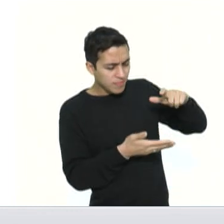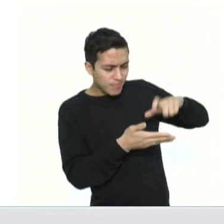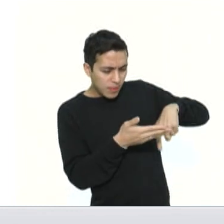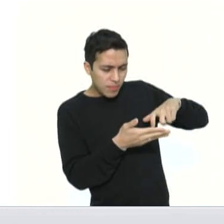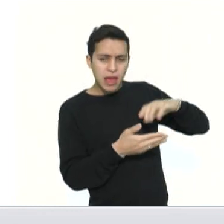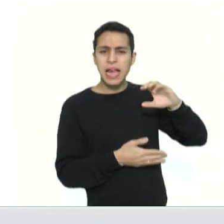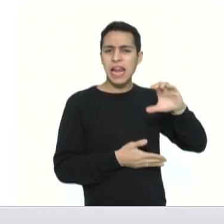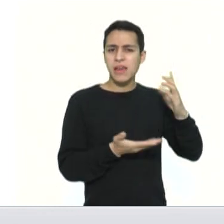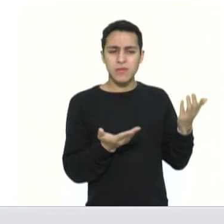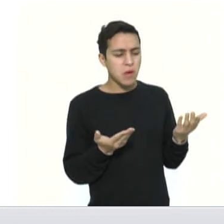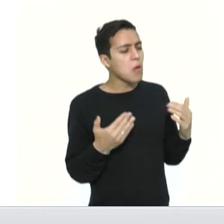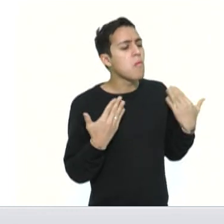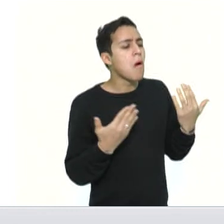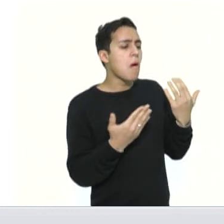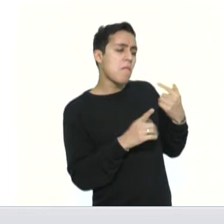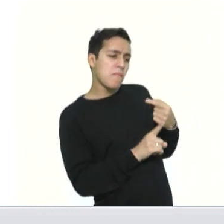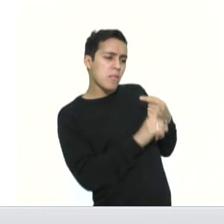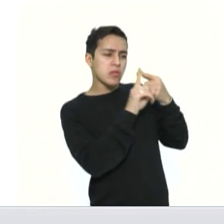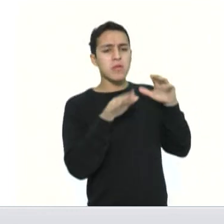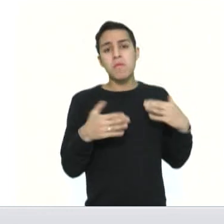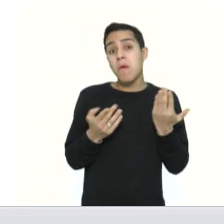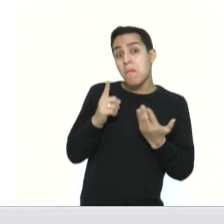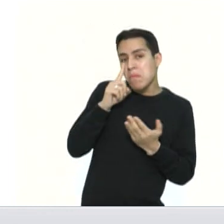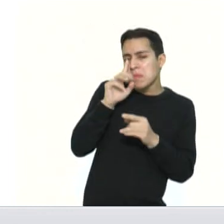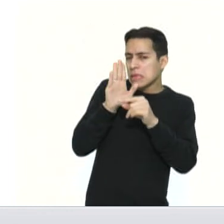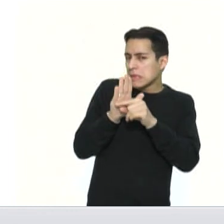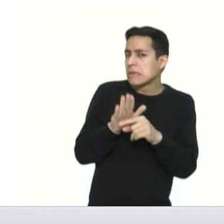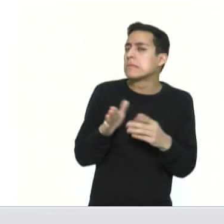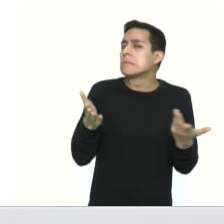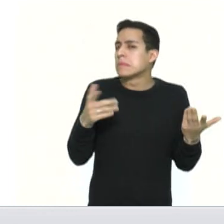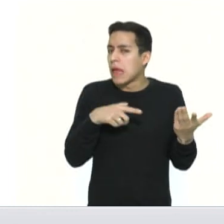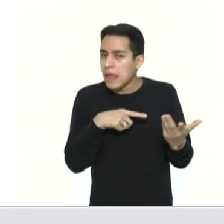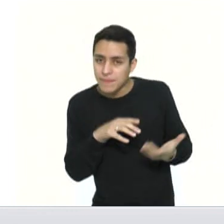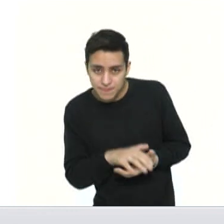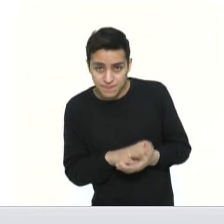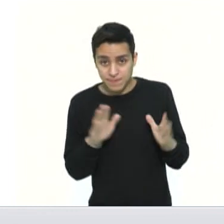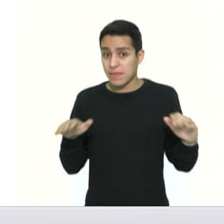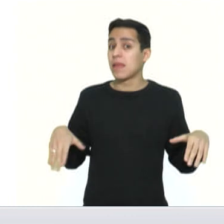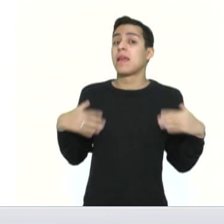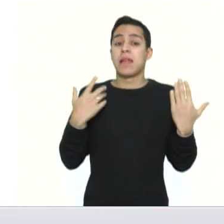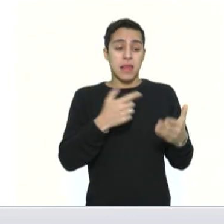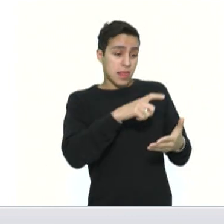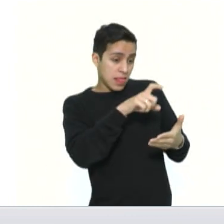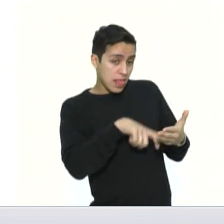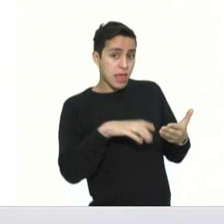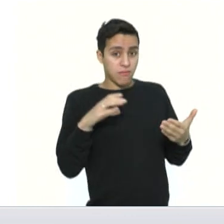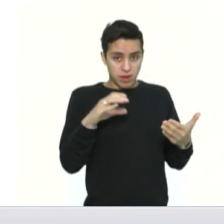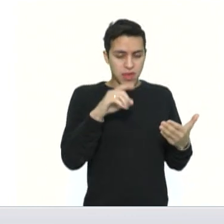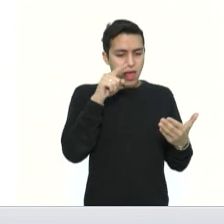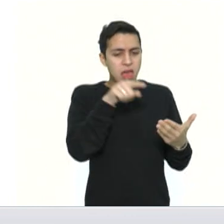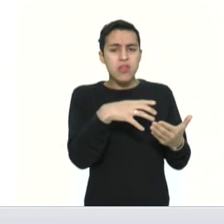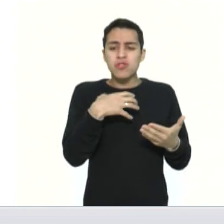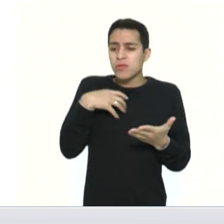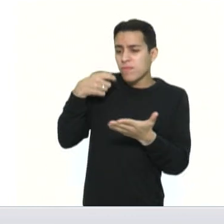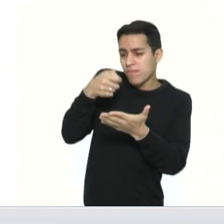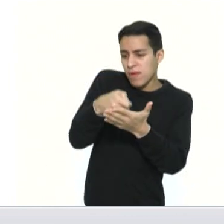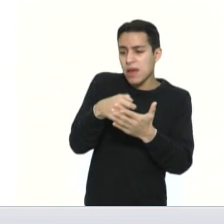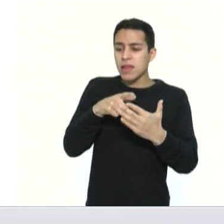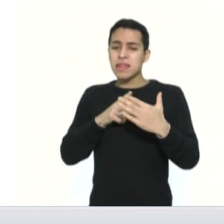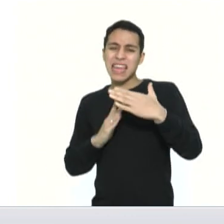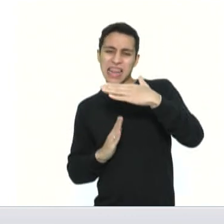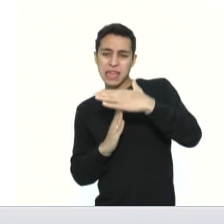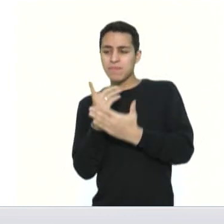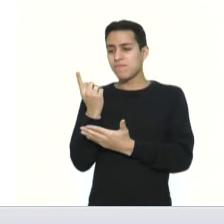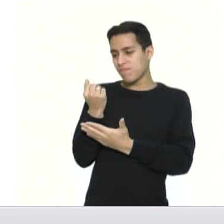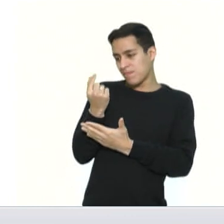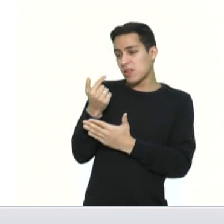crédito? Quais vantagens e riscos? Vamos ler juntos aí. O cartão de crédito é um meio de pagamento com um limite de